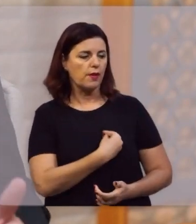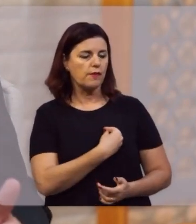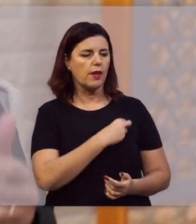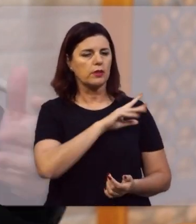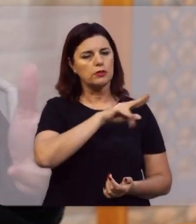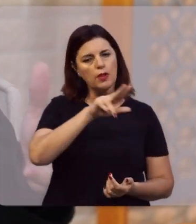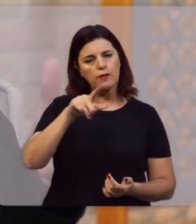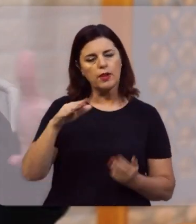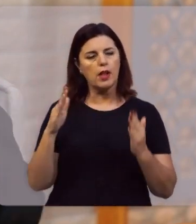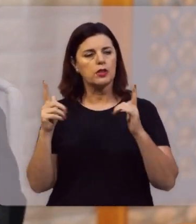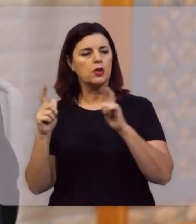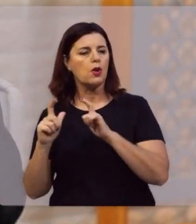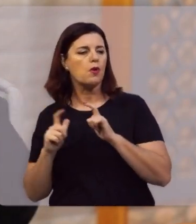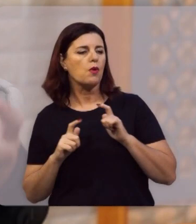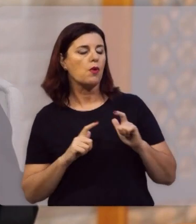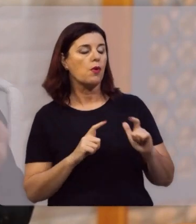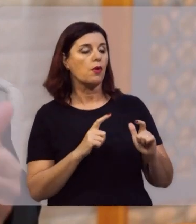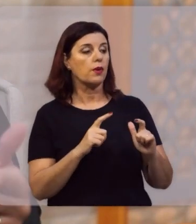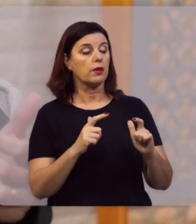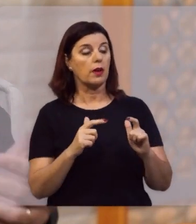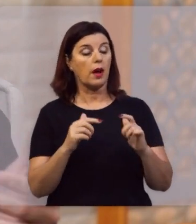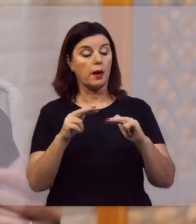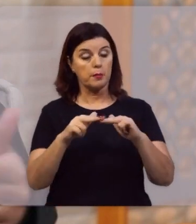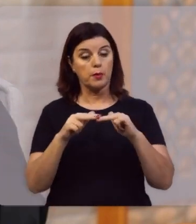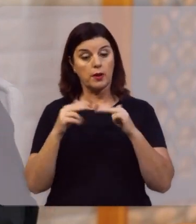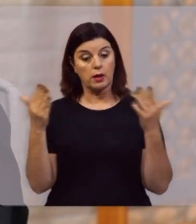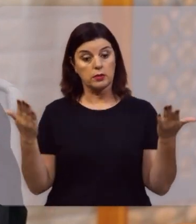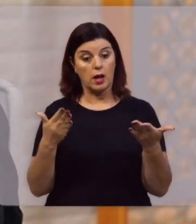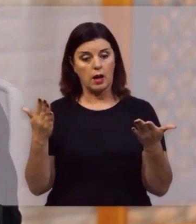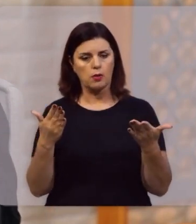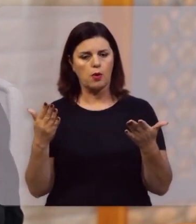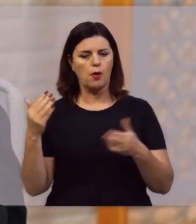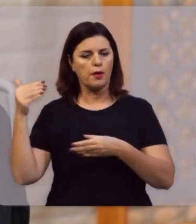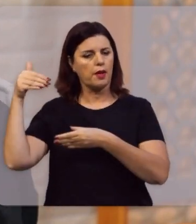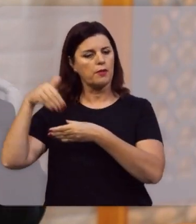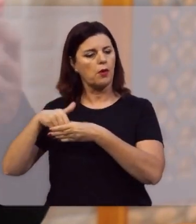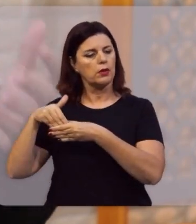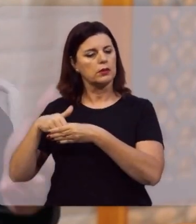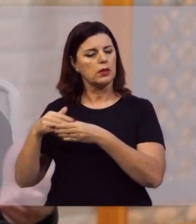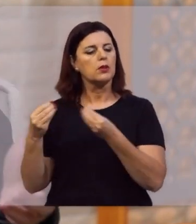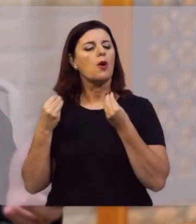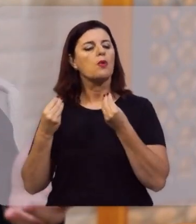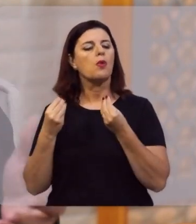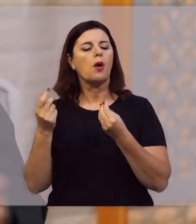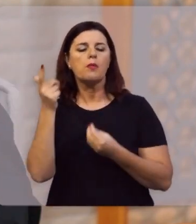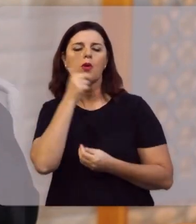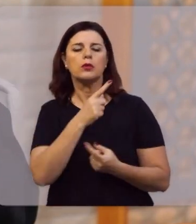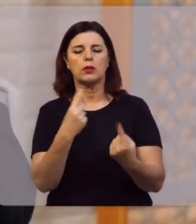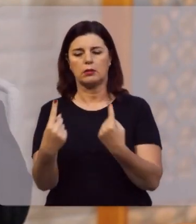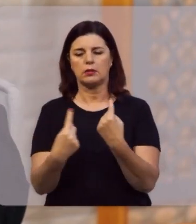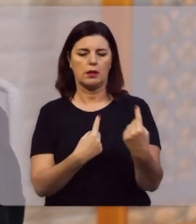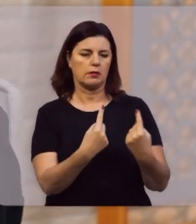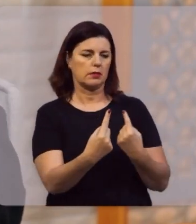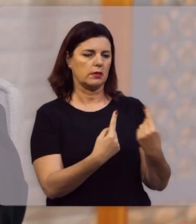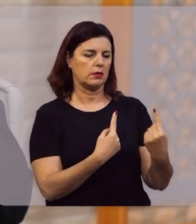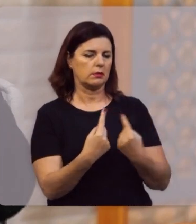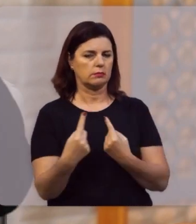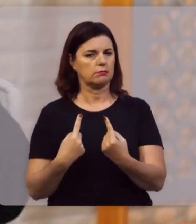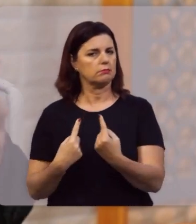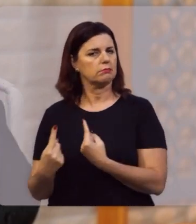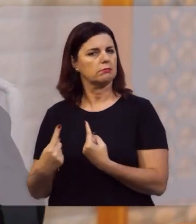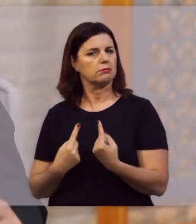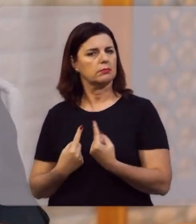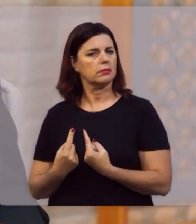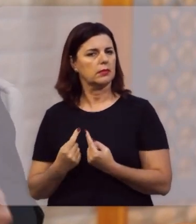suas igrejas locais mas agora em meio a esse ambiente polarizado como que eles devem se relacionar e como a partir